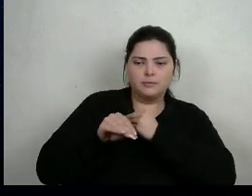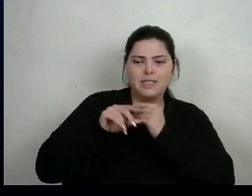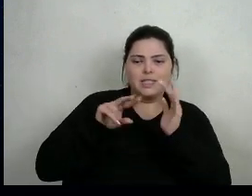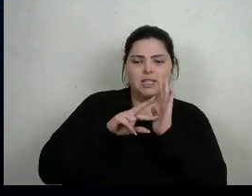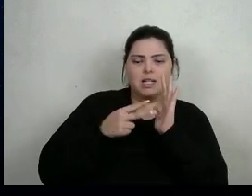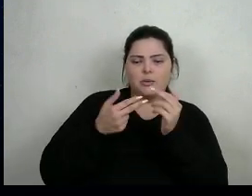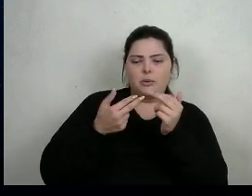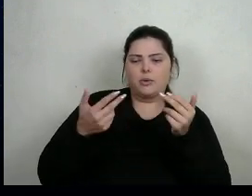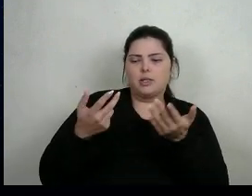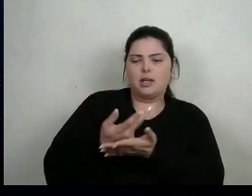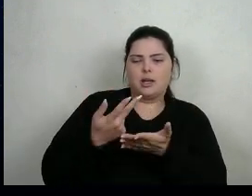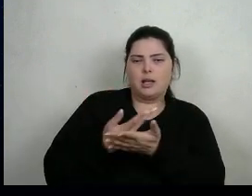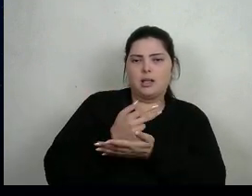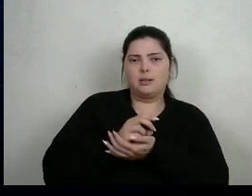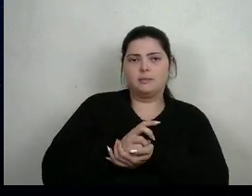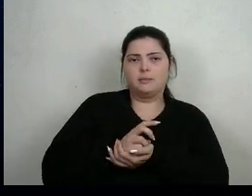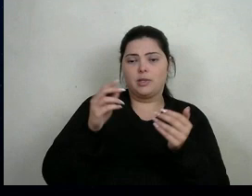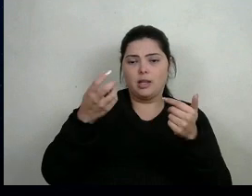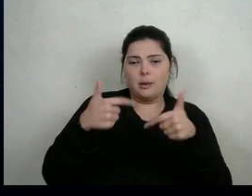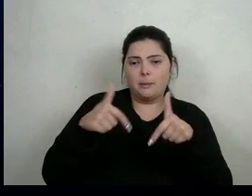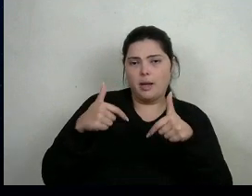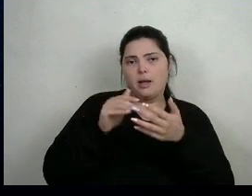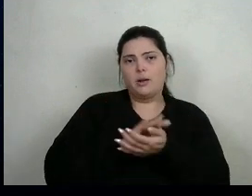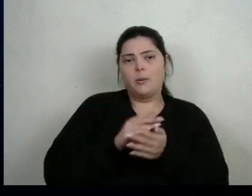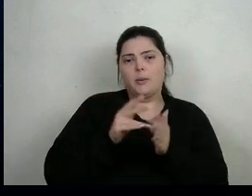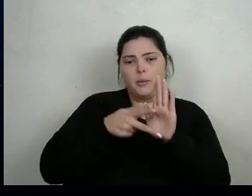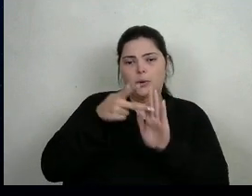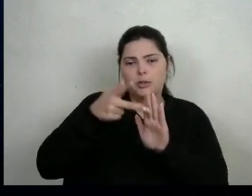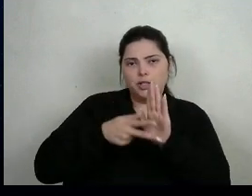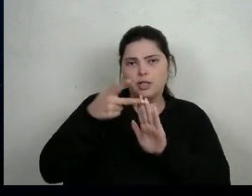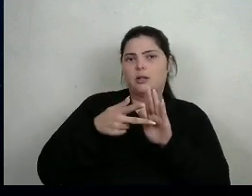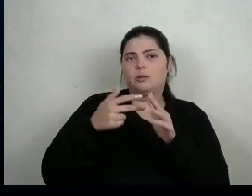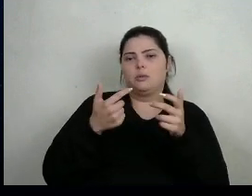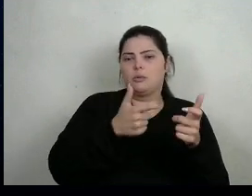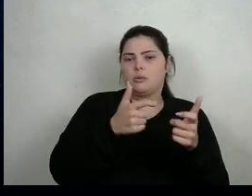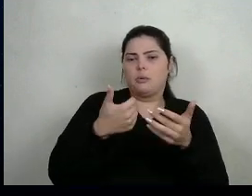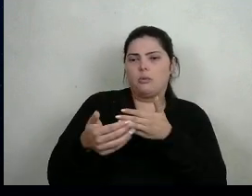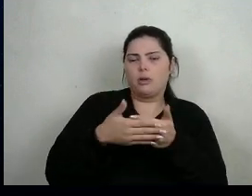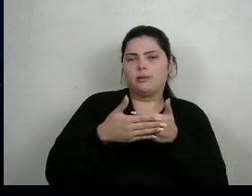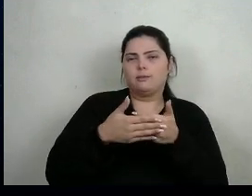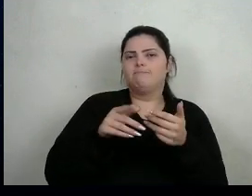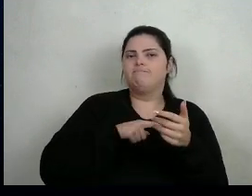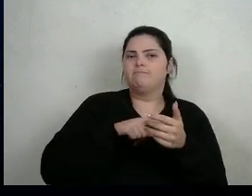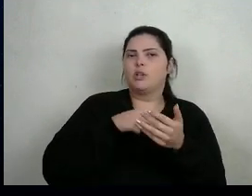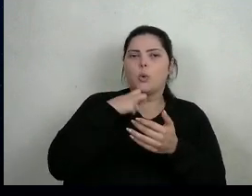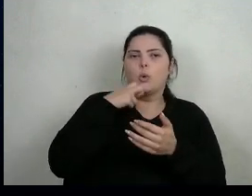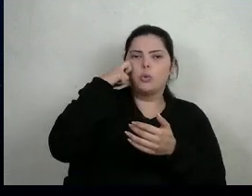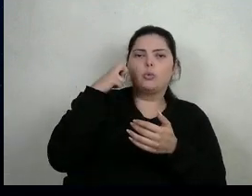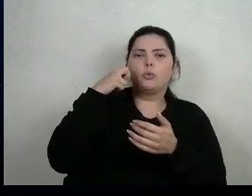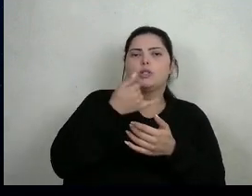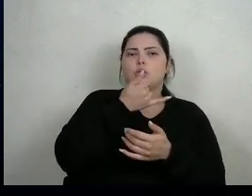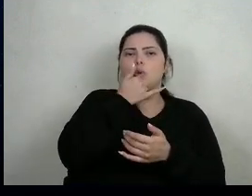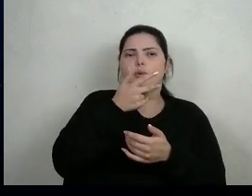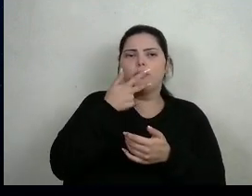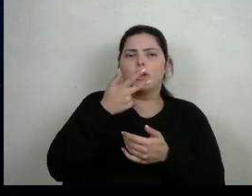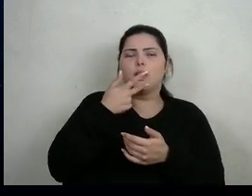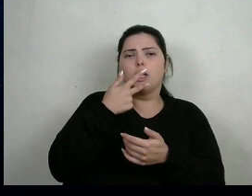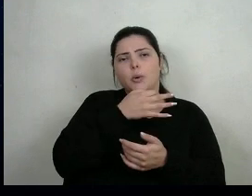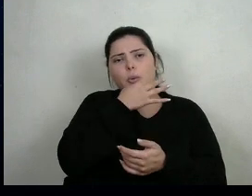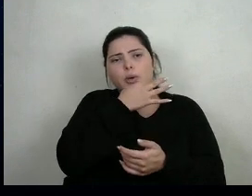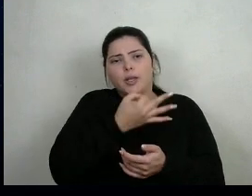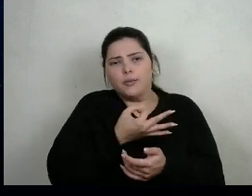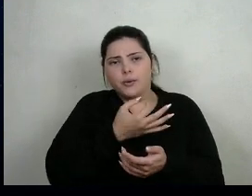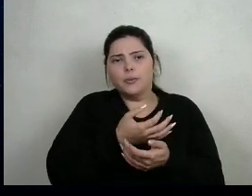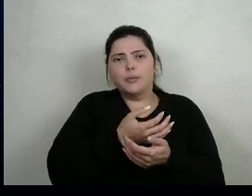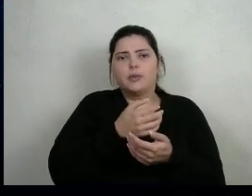seja no meu trabalho seja no projeto ou seja o que for mas a gente tem essa cultura desculpa a palavra imbecil valorizar